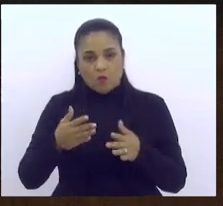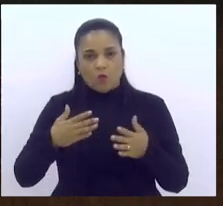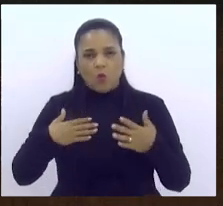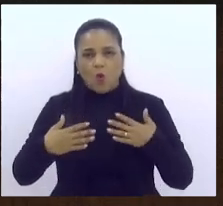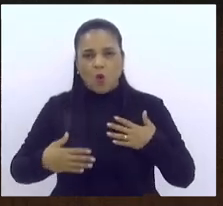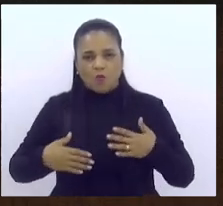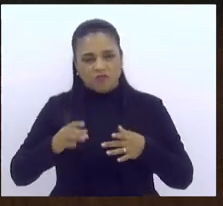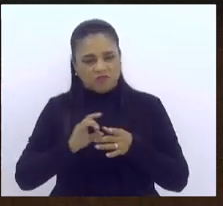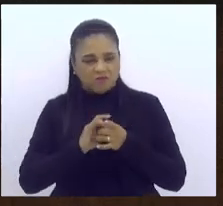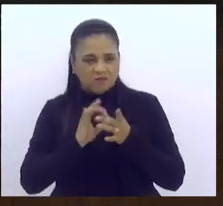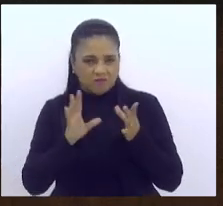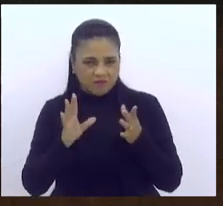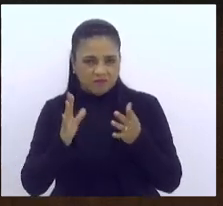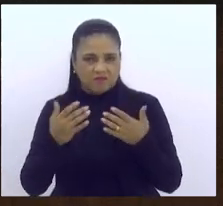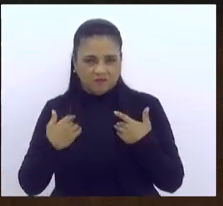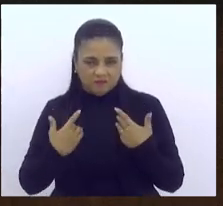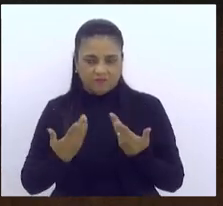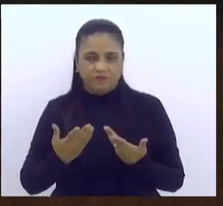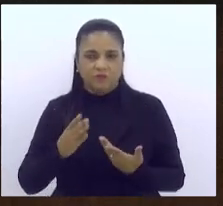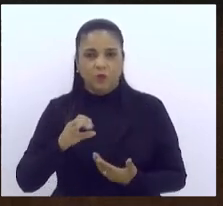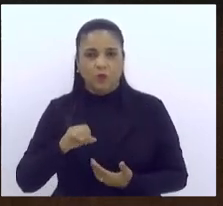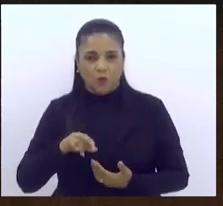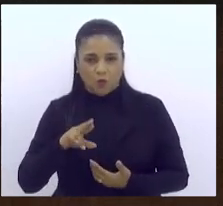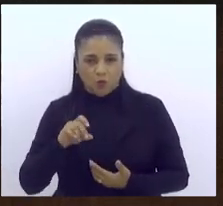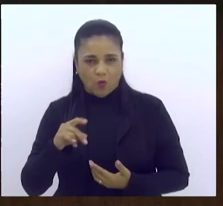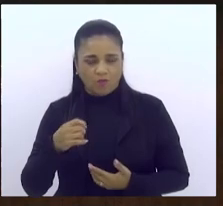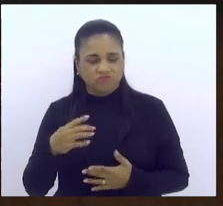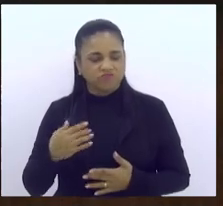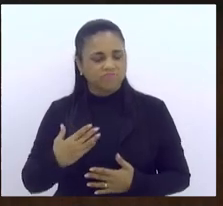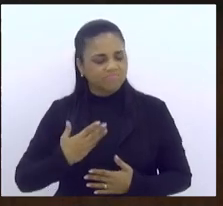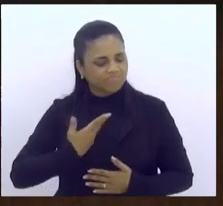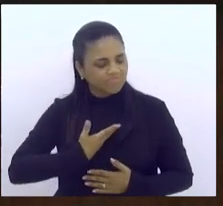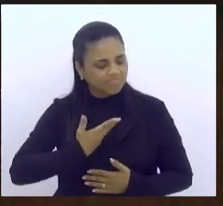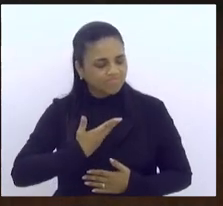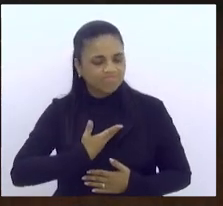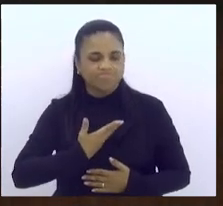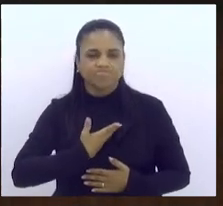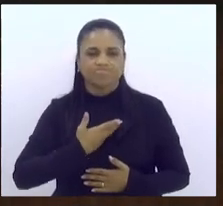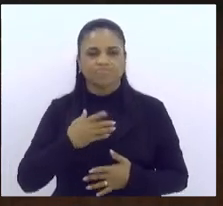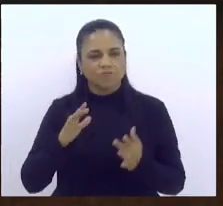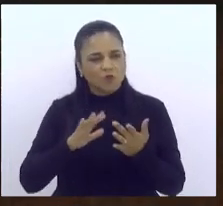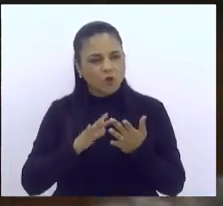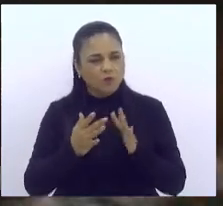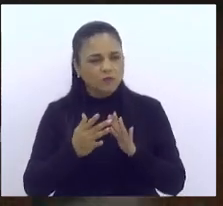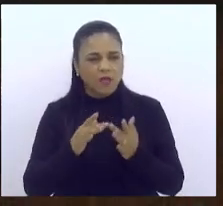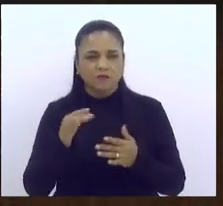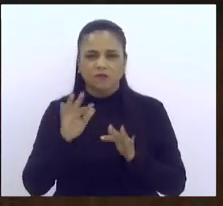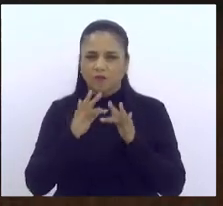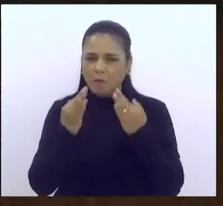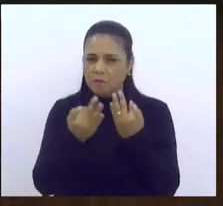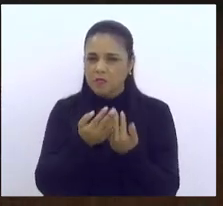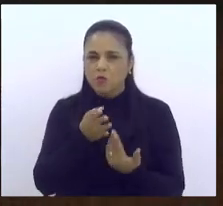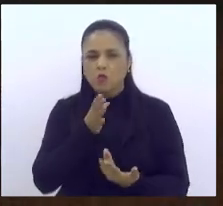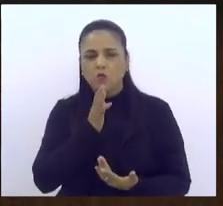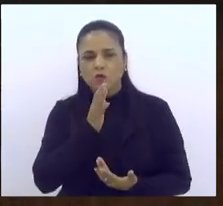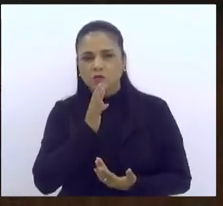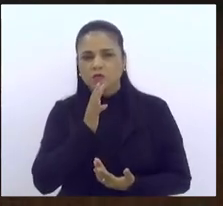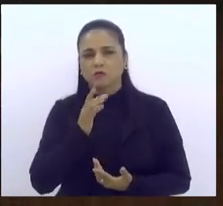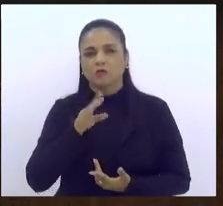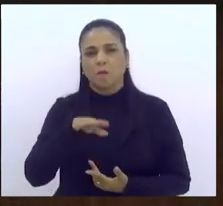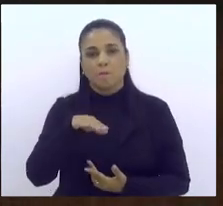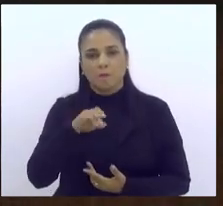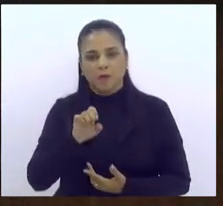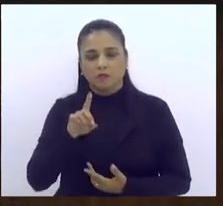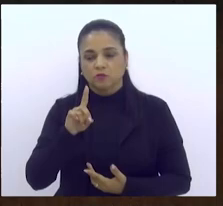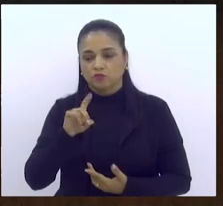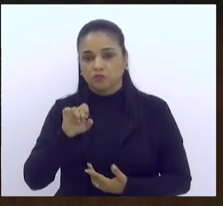muito profunda para nós que temos contato com a família, eu conheço, inclusive, a mãe do Diego, tive a oportunidade